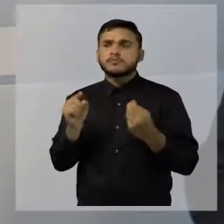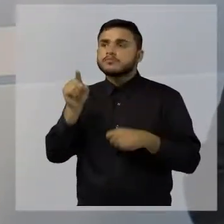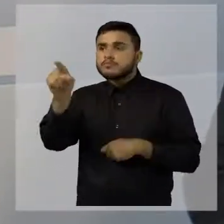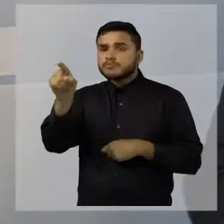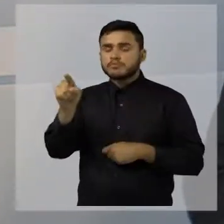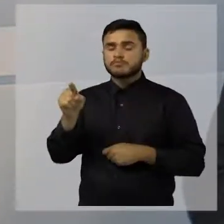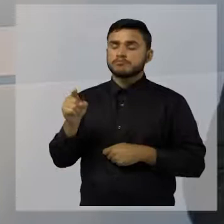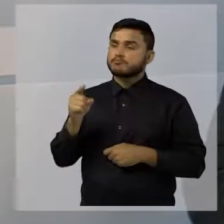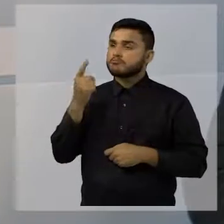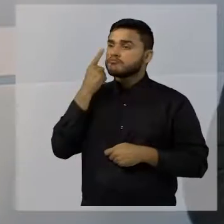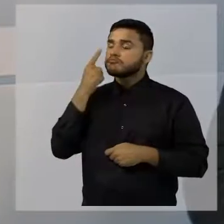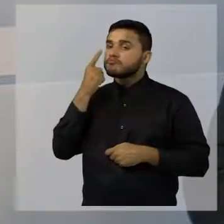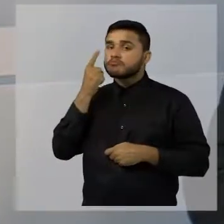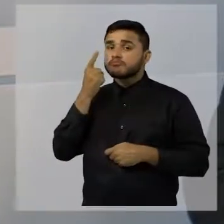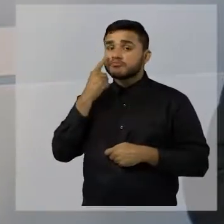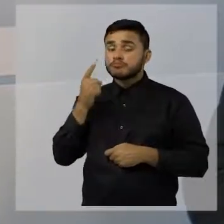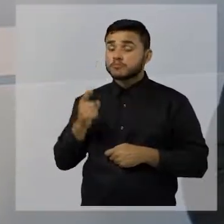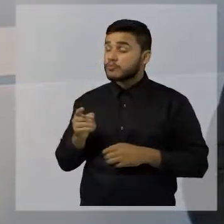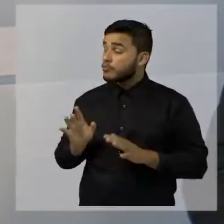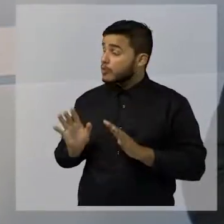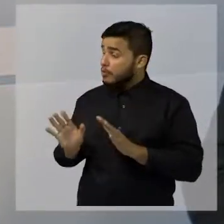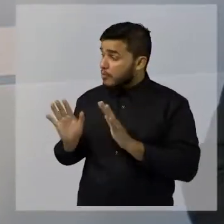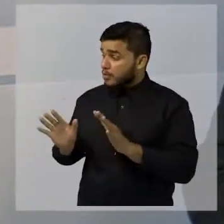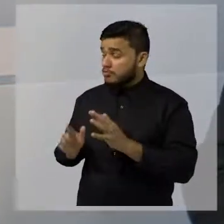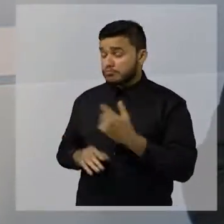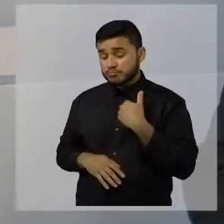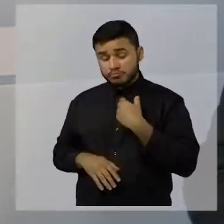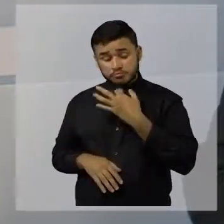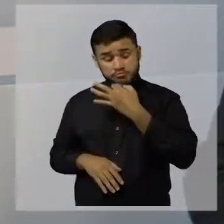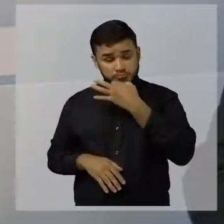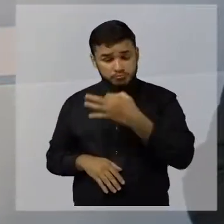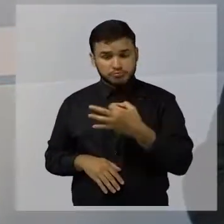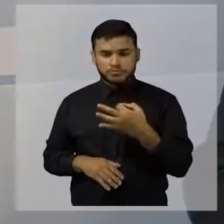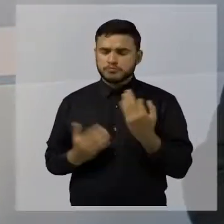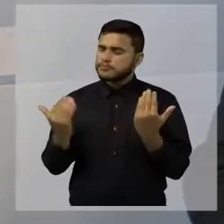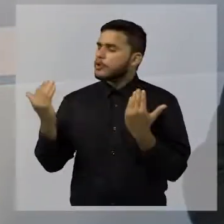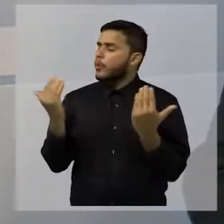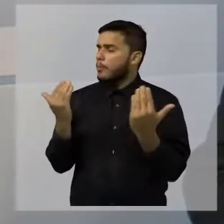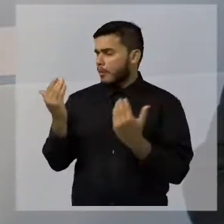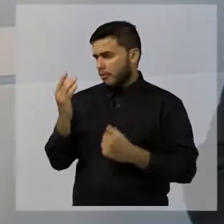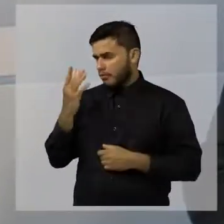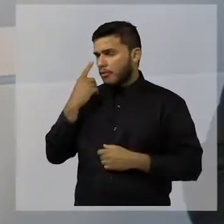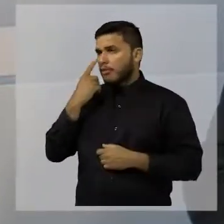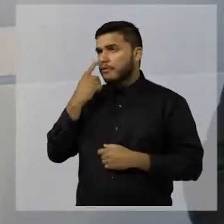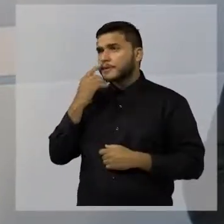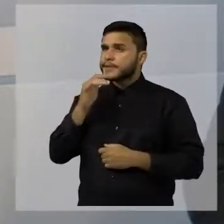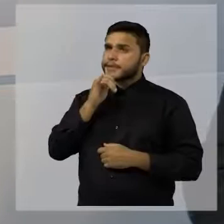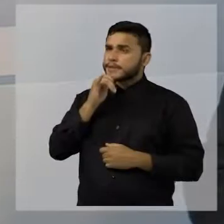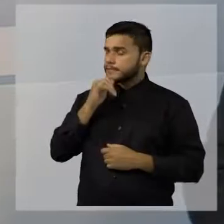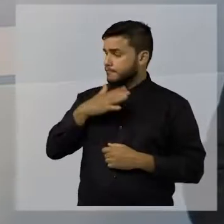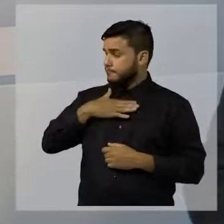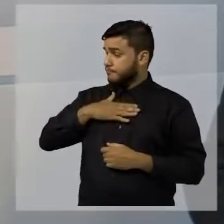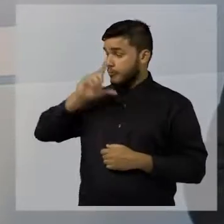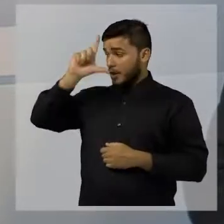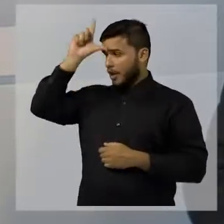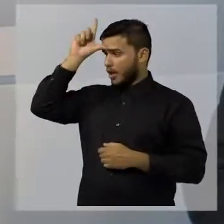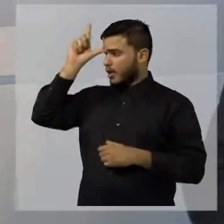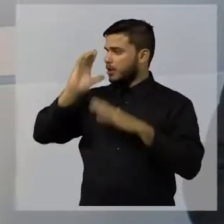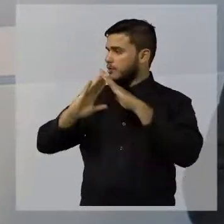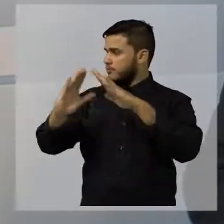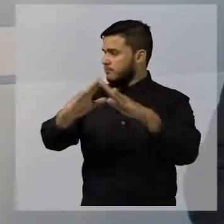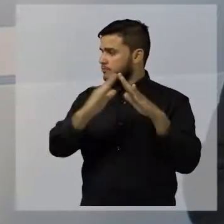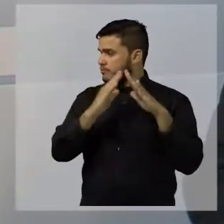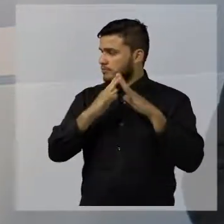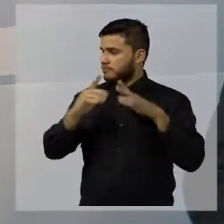né? Mas uma coisa que é importante, que eu digo até a analogia que eu faço, que o vereador, ele é um grande líder comunitário. Nós